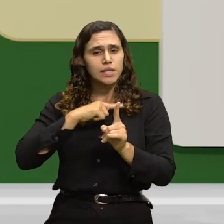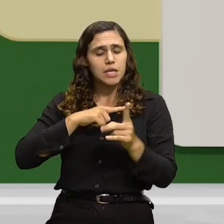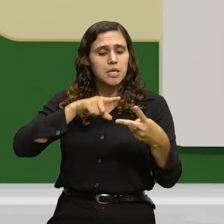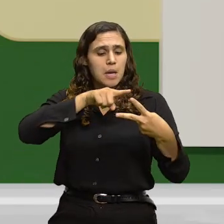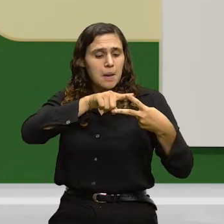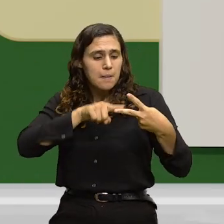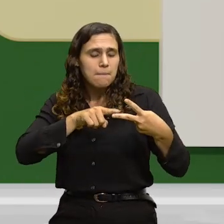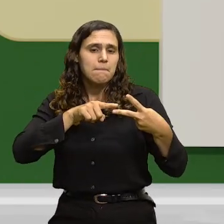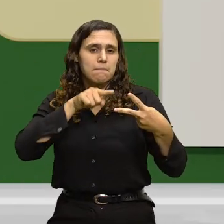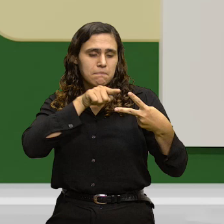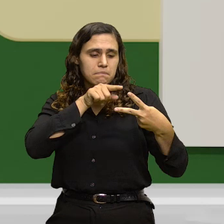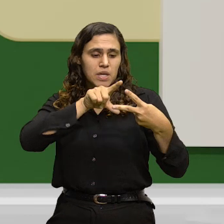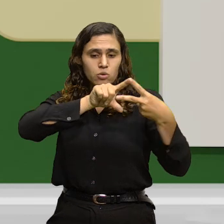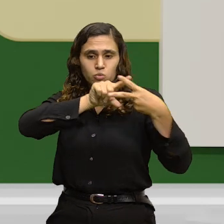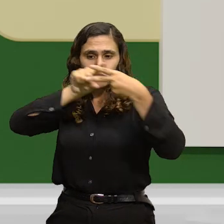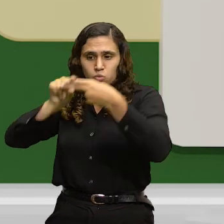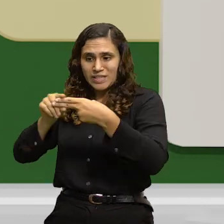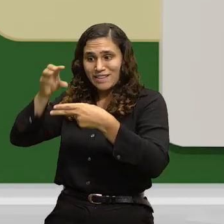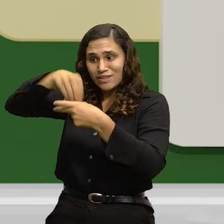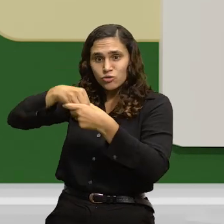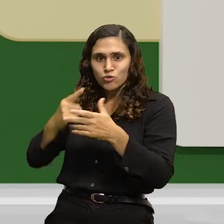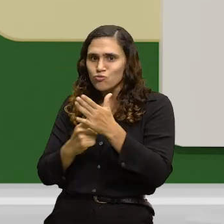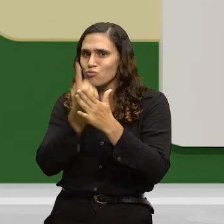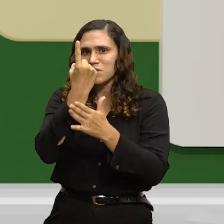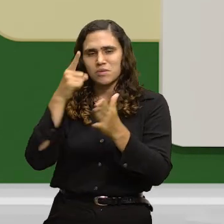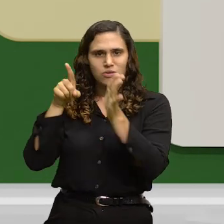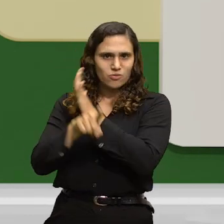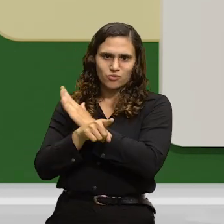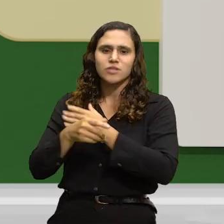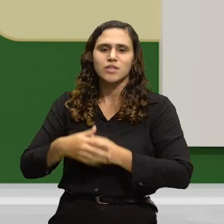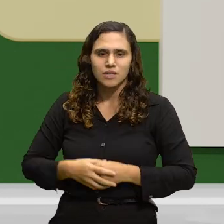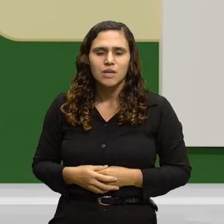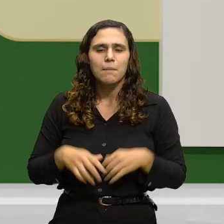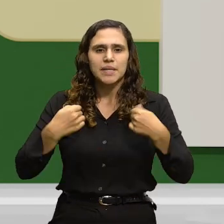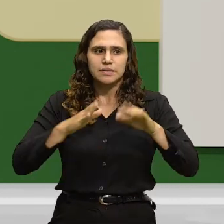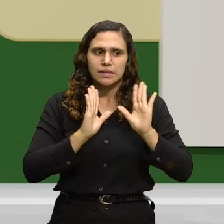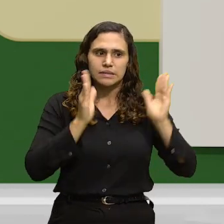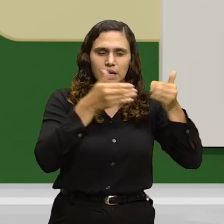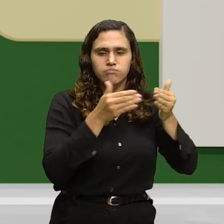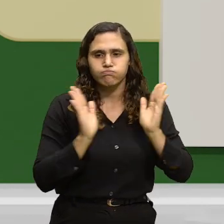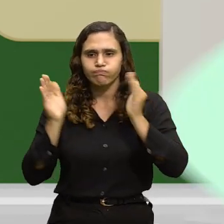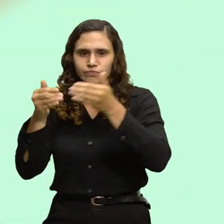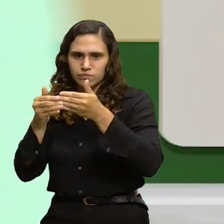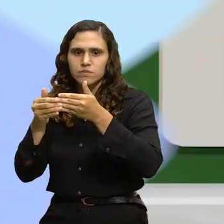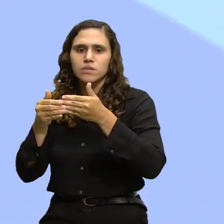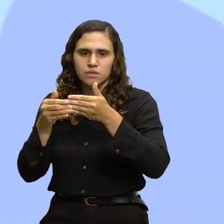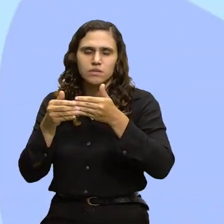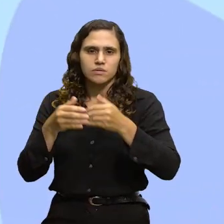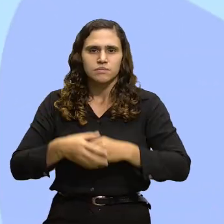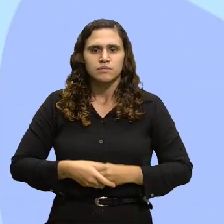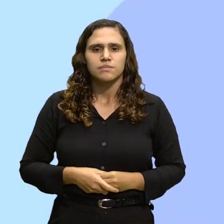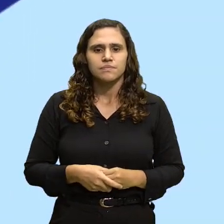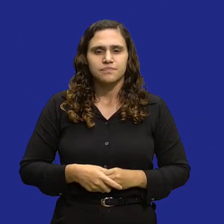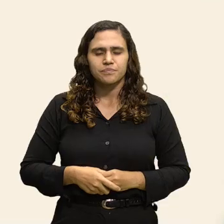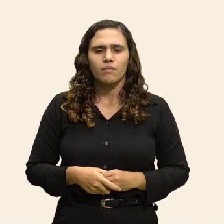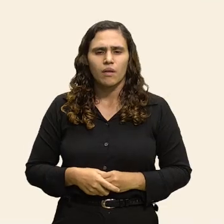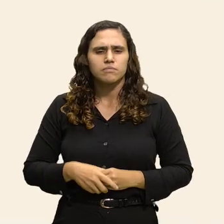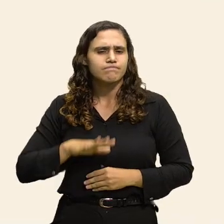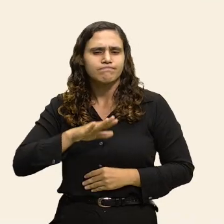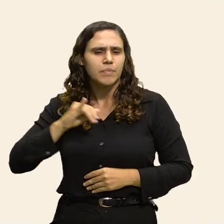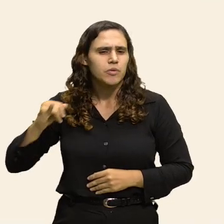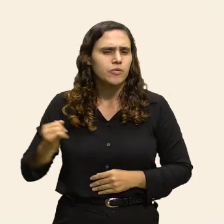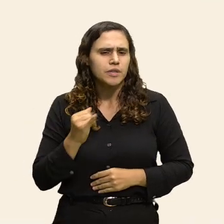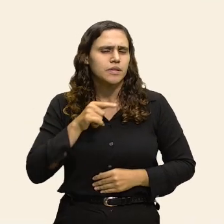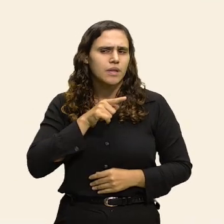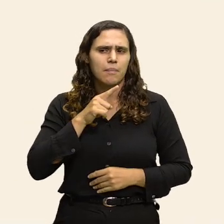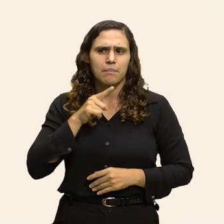ficar atentos quando usar o calor sensível para variar a temperatura e o calor latente para mudar o estado físico da matéria. Aproveitando a pergunta da